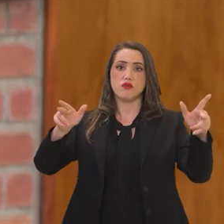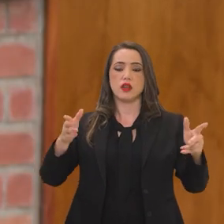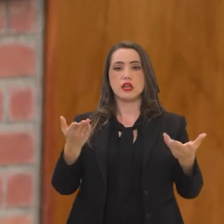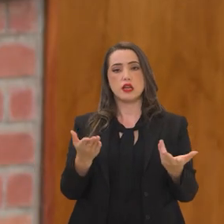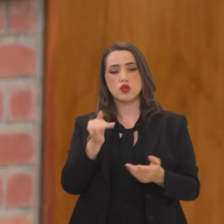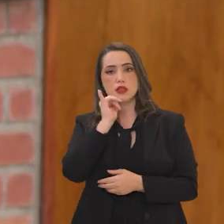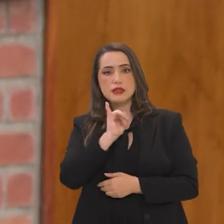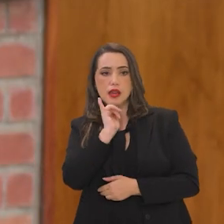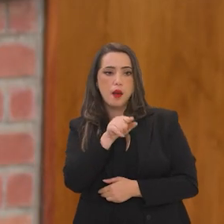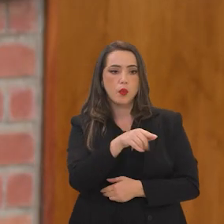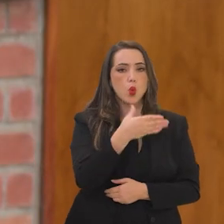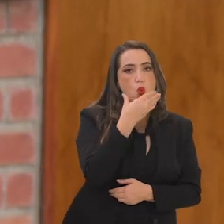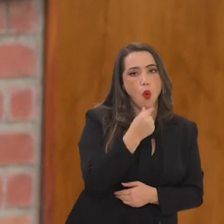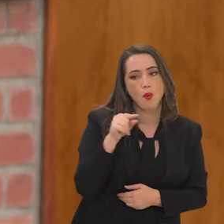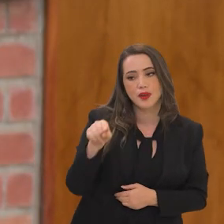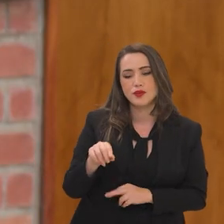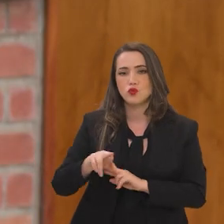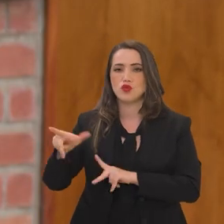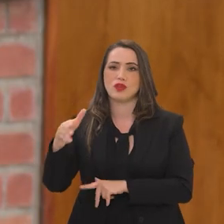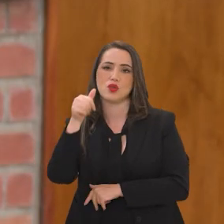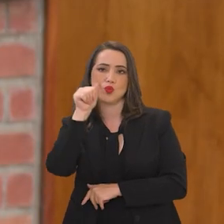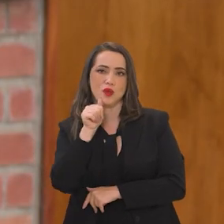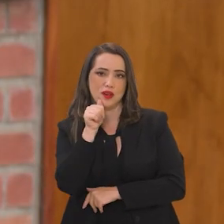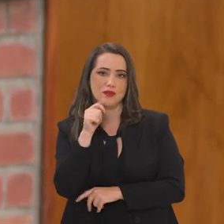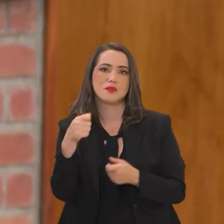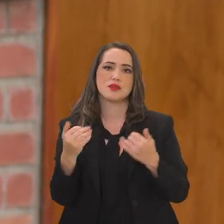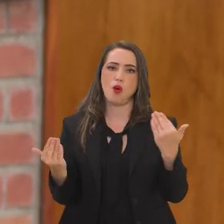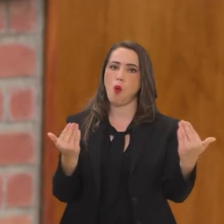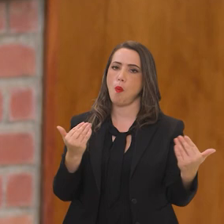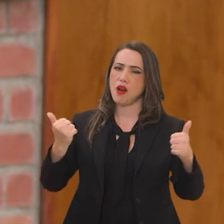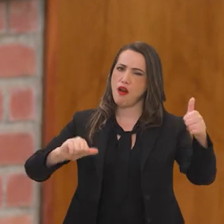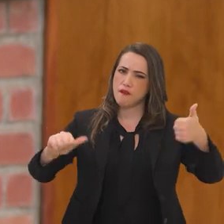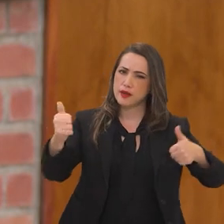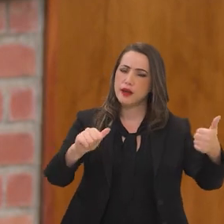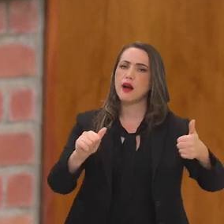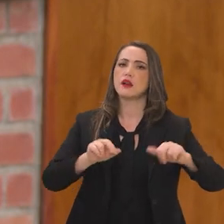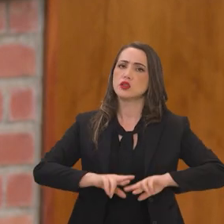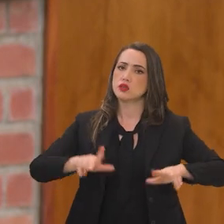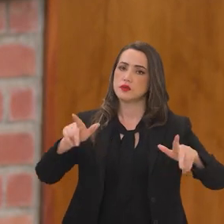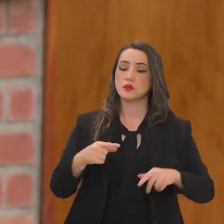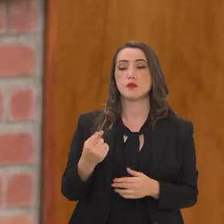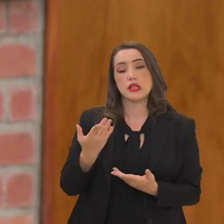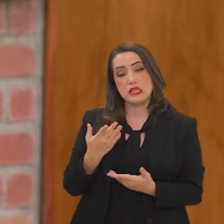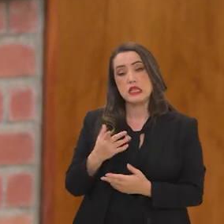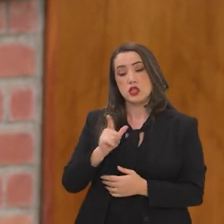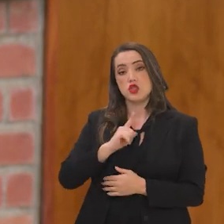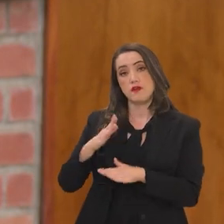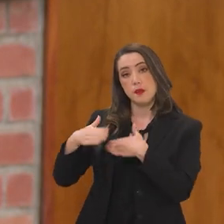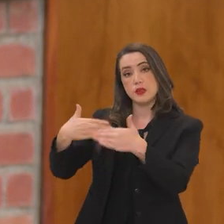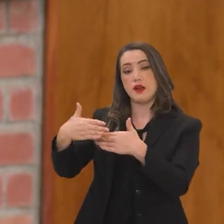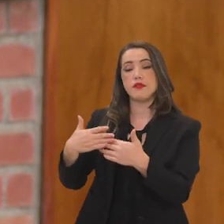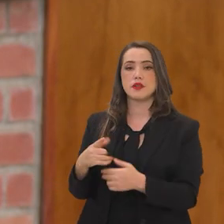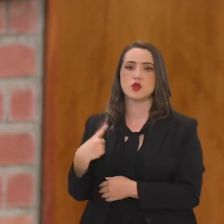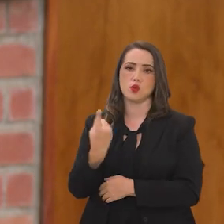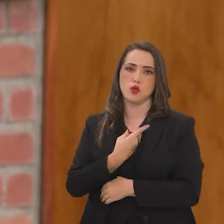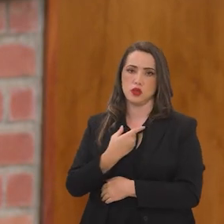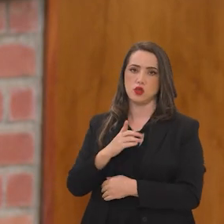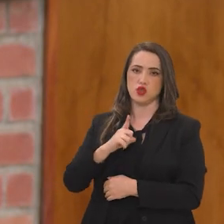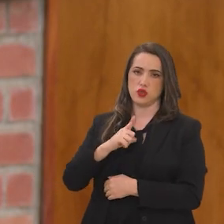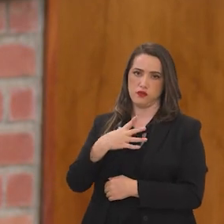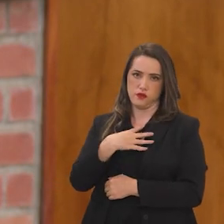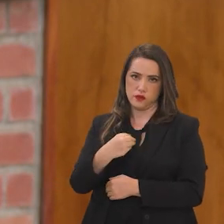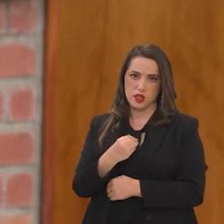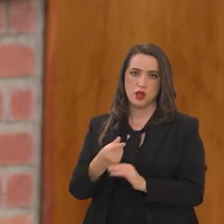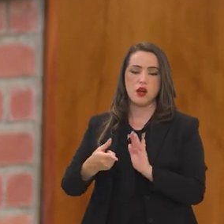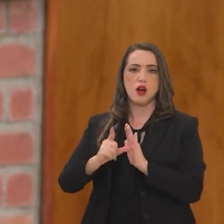disparas por exemplo entre homens e mulheres Então acho que a gente teve avanços né quando eu tive as minhas filhas a licença maternidade era